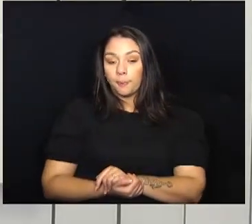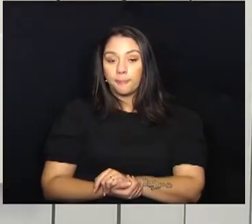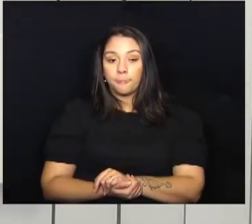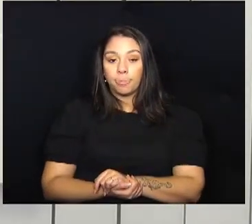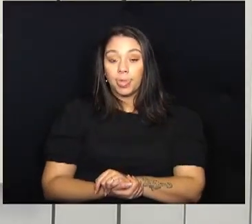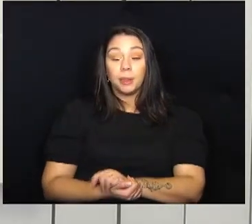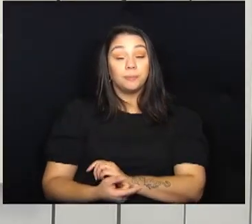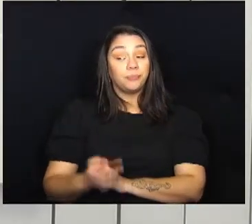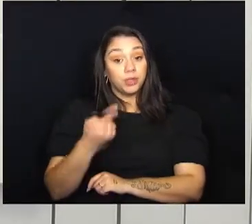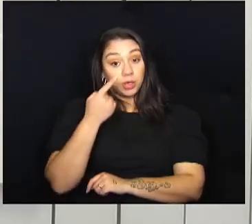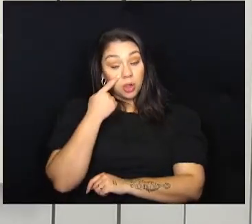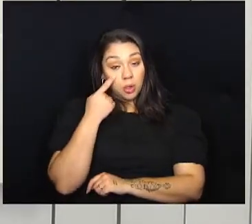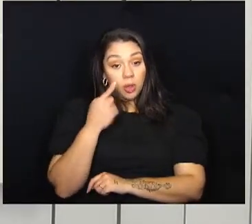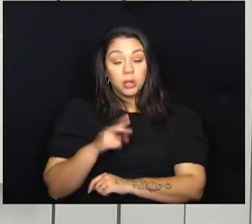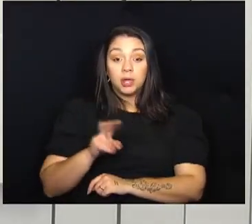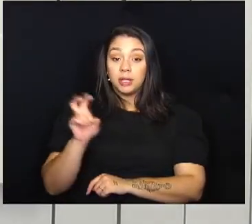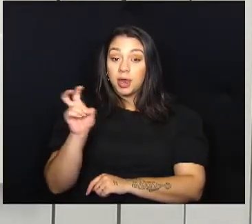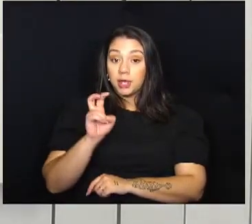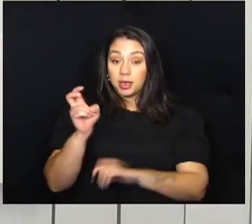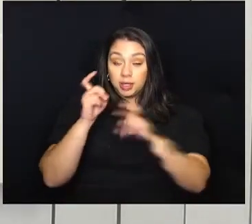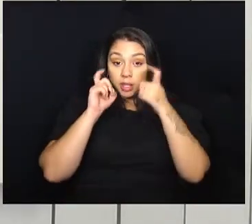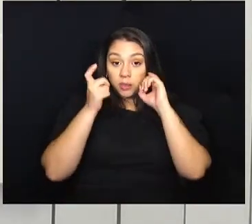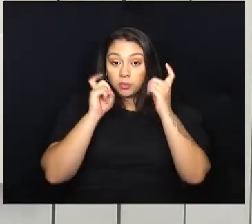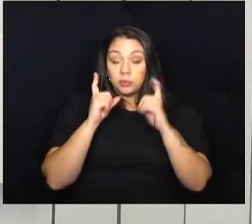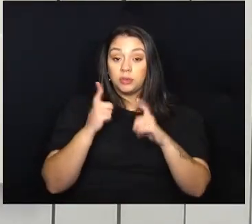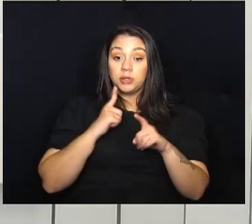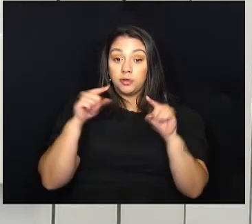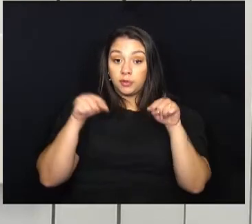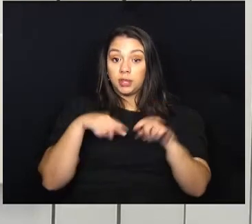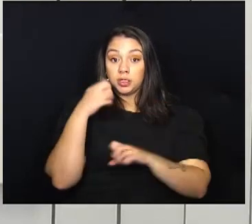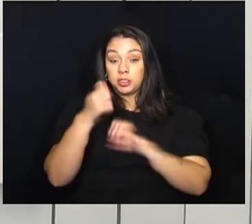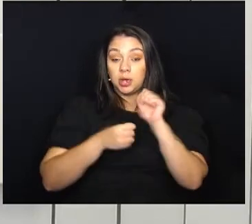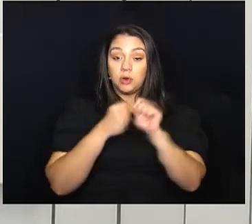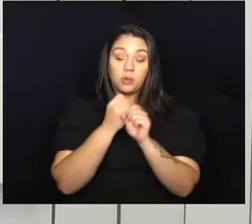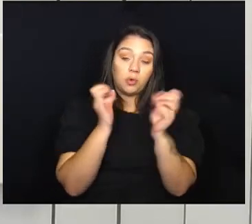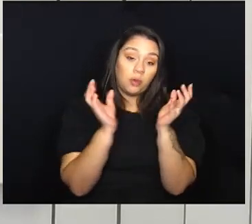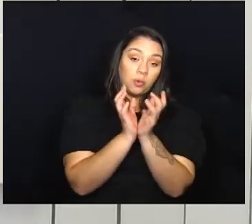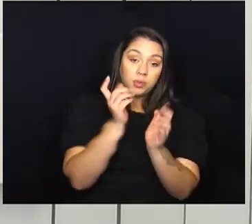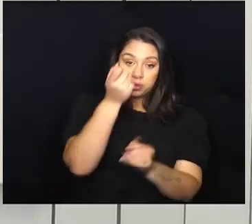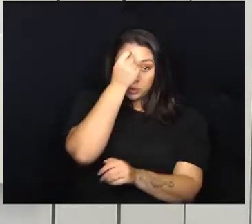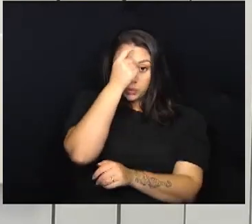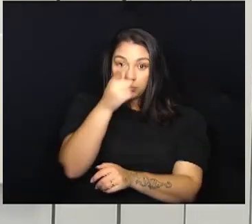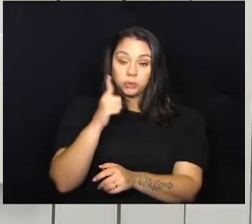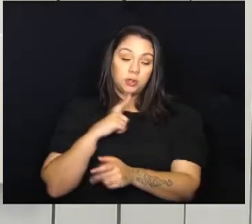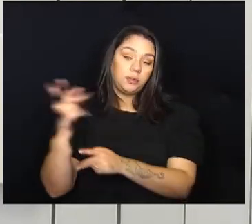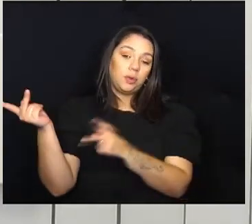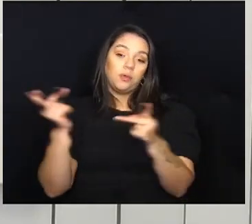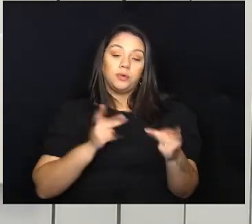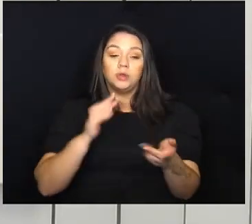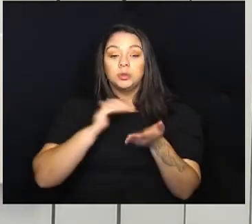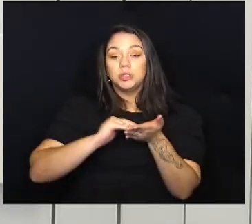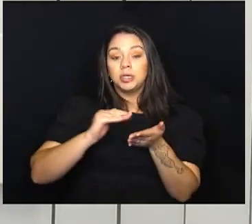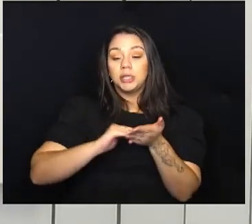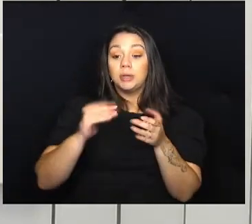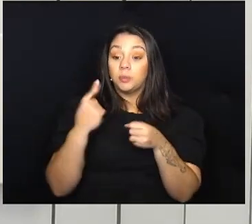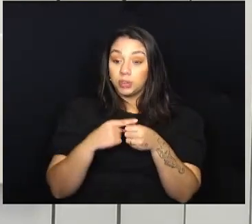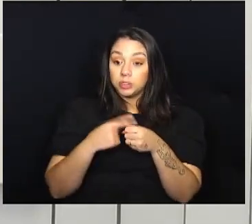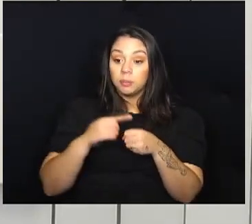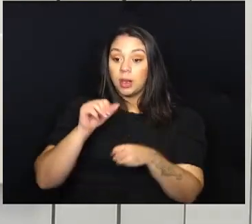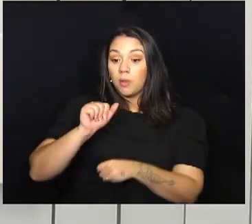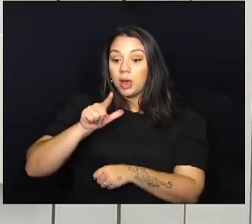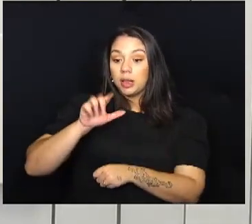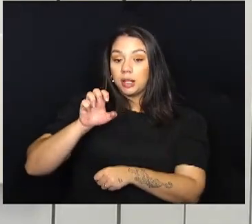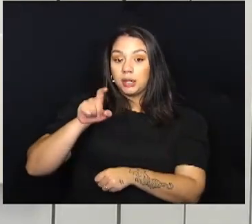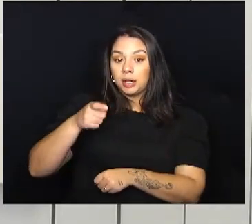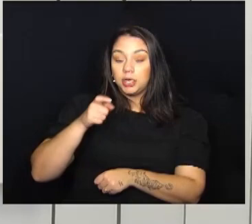E olha só, na 5ª reunião realizada neste ano, a Comissão de Cultura convidou a secretária municipal, Alexandra